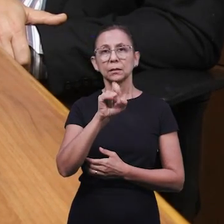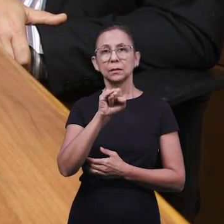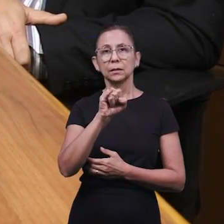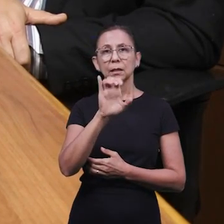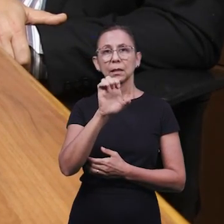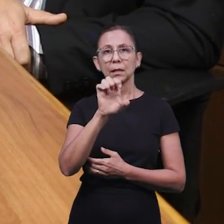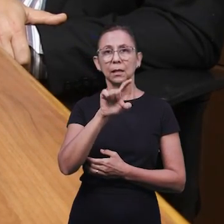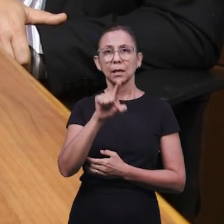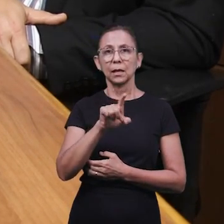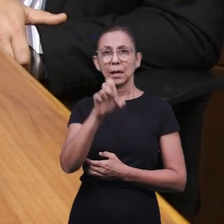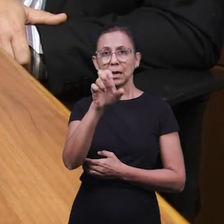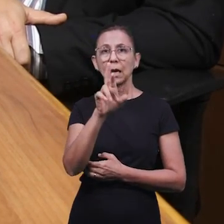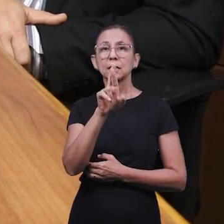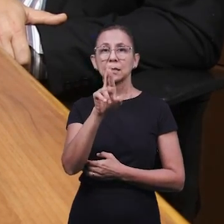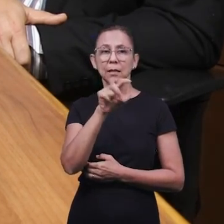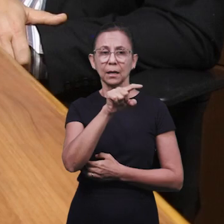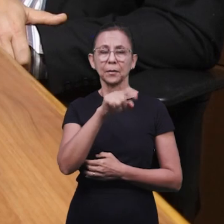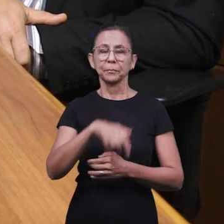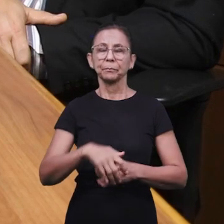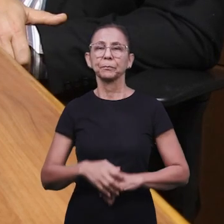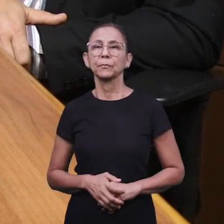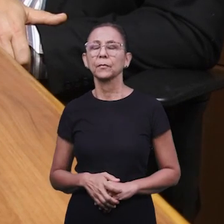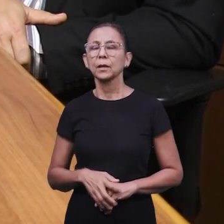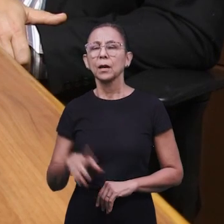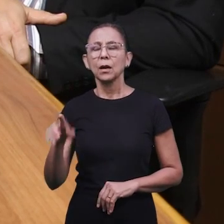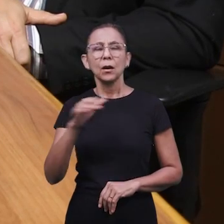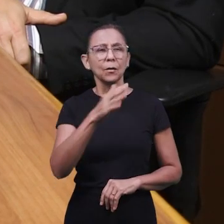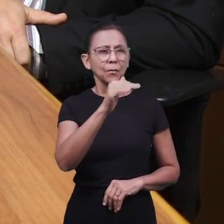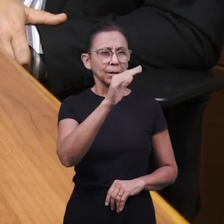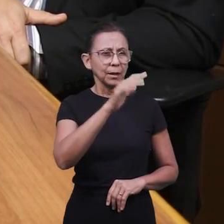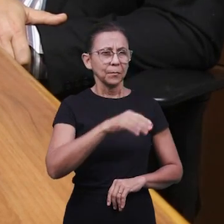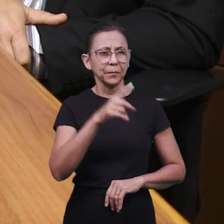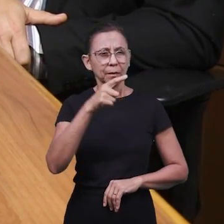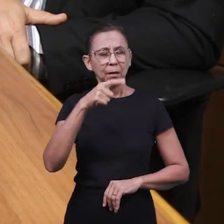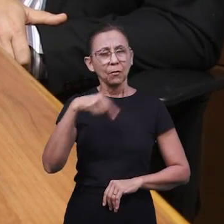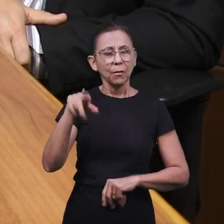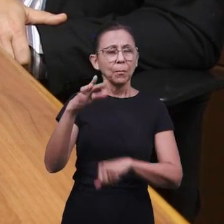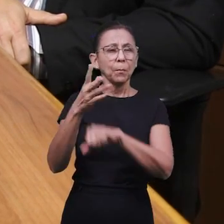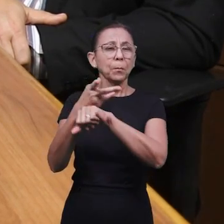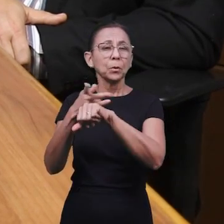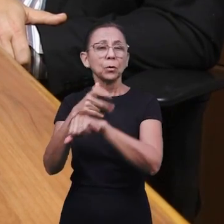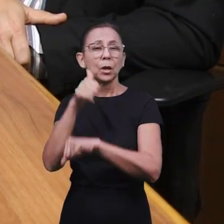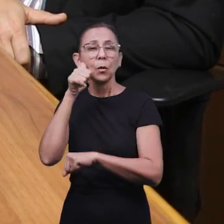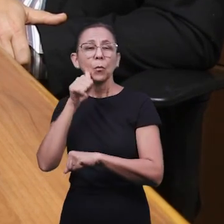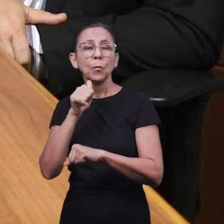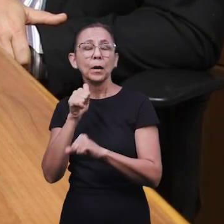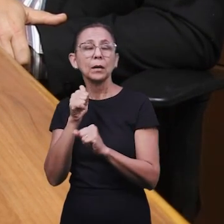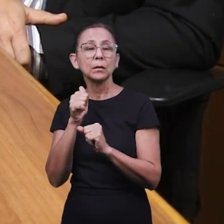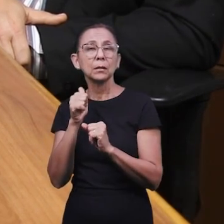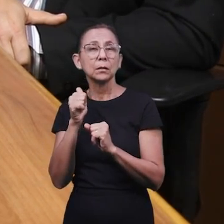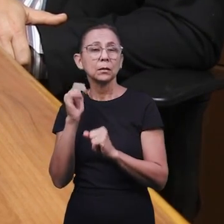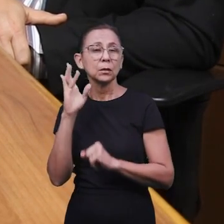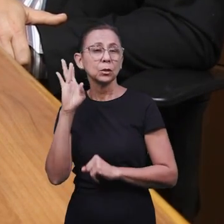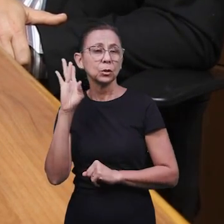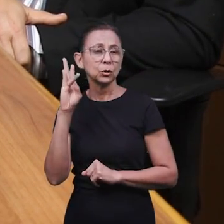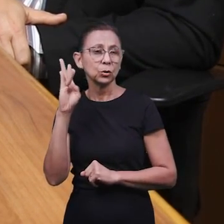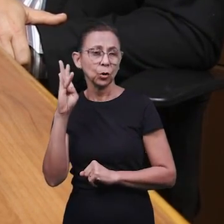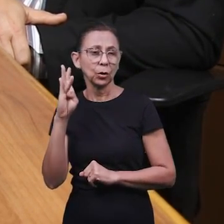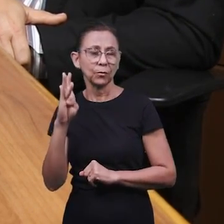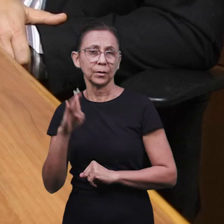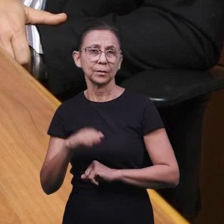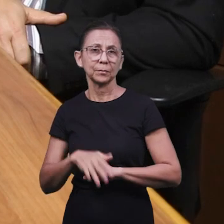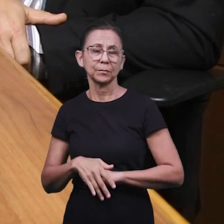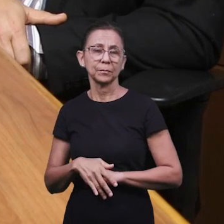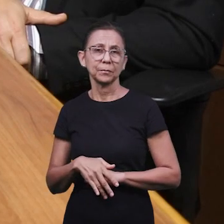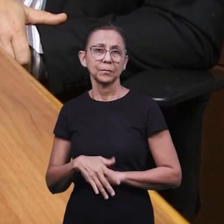noiva. Assim, é muito fácil de perceber o que é profético, a fé é profética, né? Quer